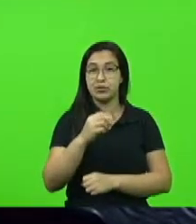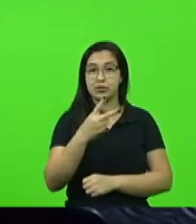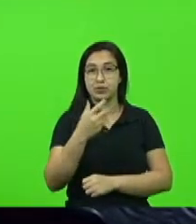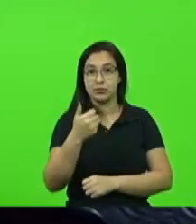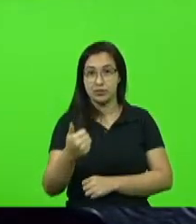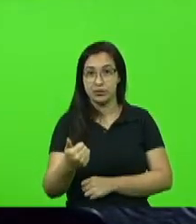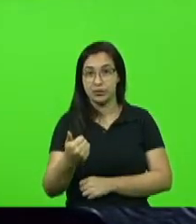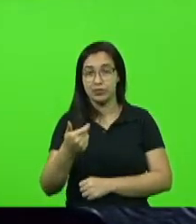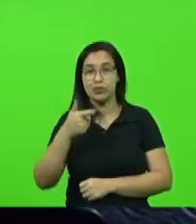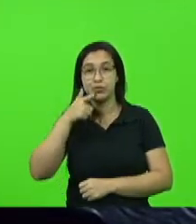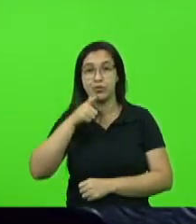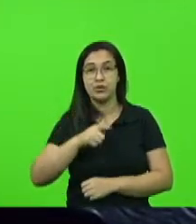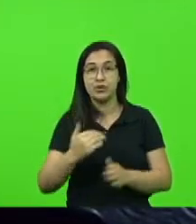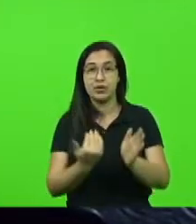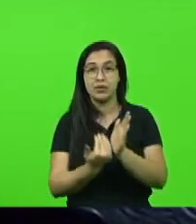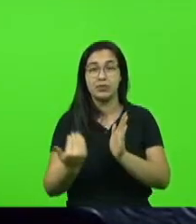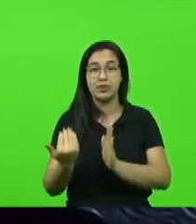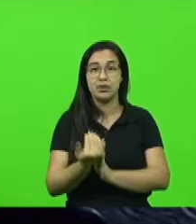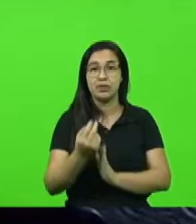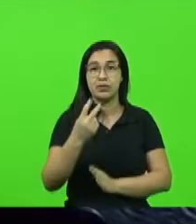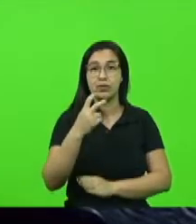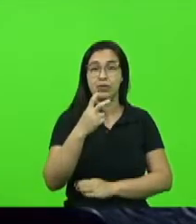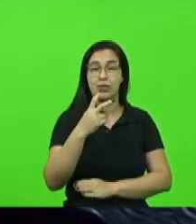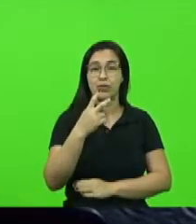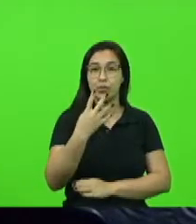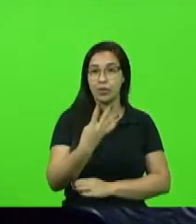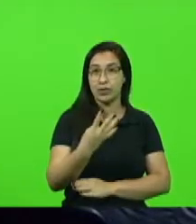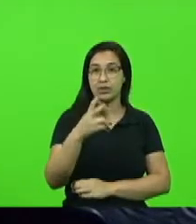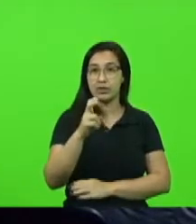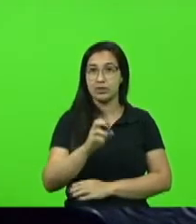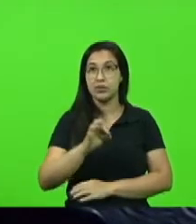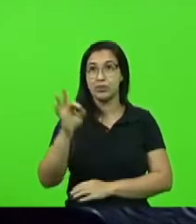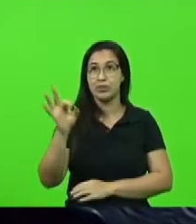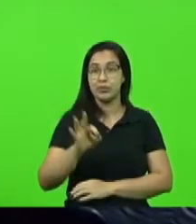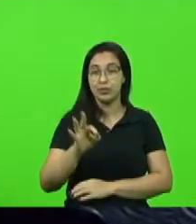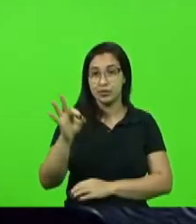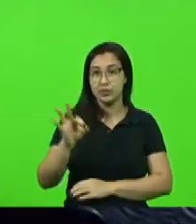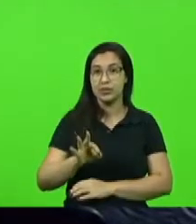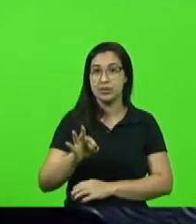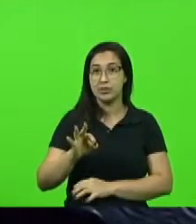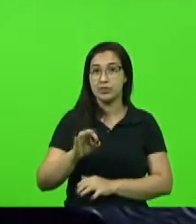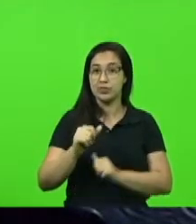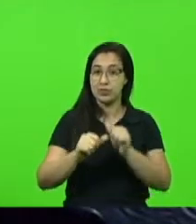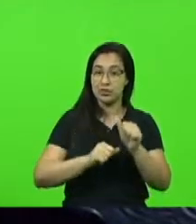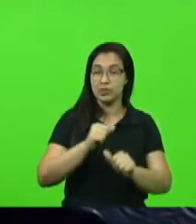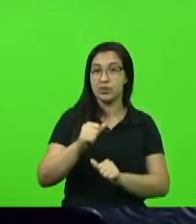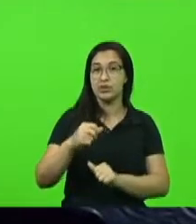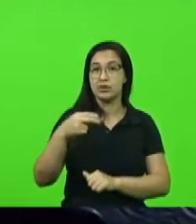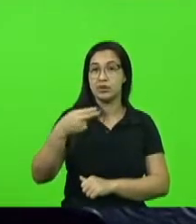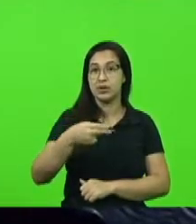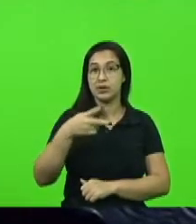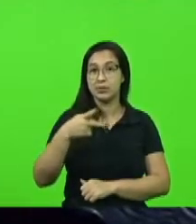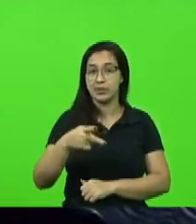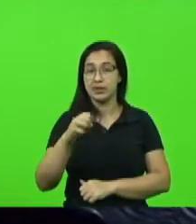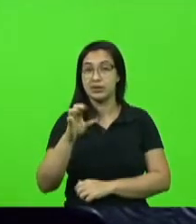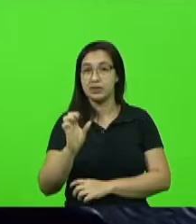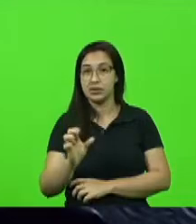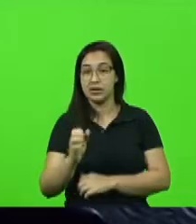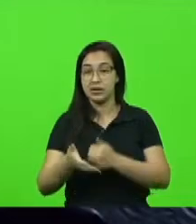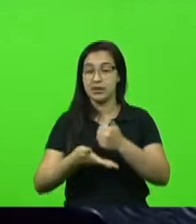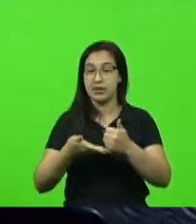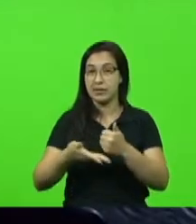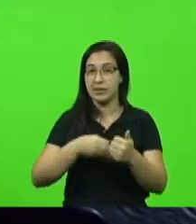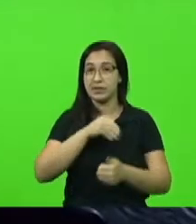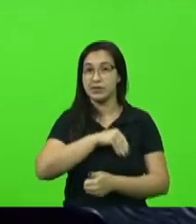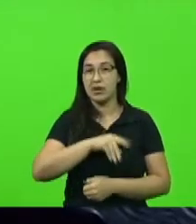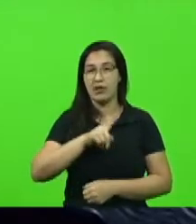de 5,45%, Sargento Lima, somente a correção pelo INPC, sem ganho real. E os pisos salariais variaram